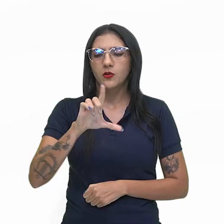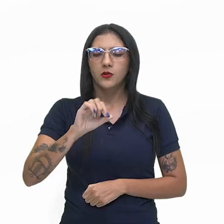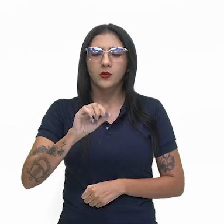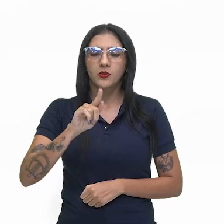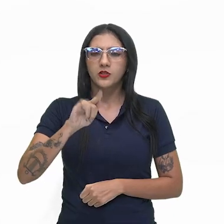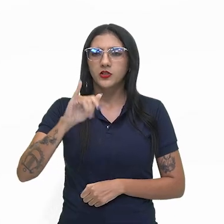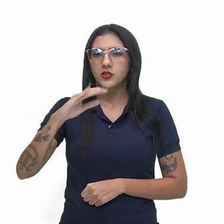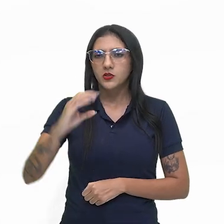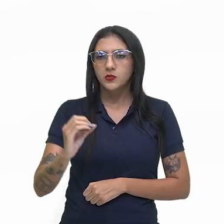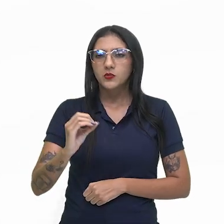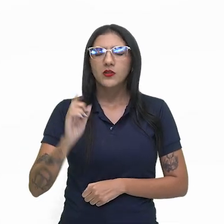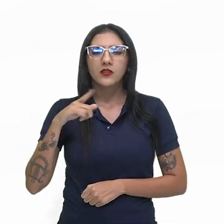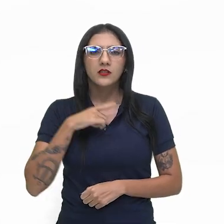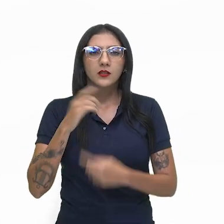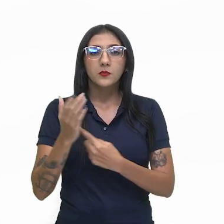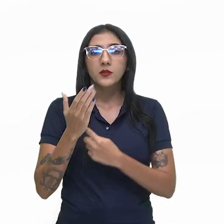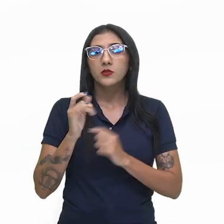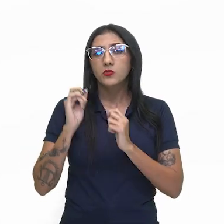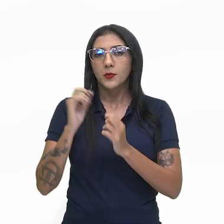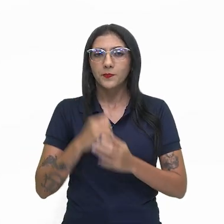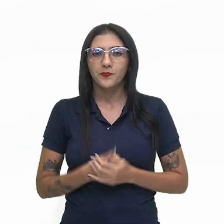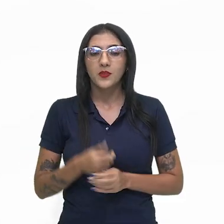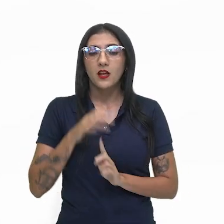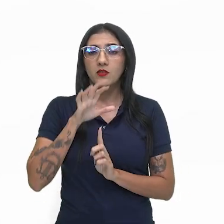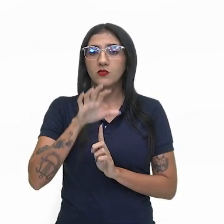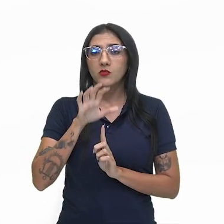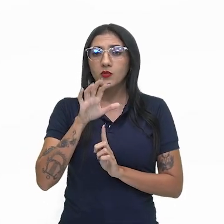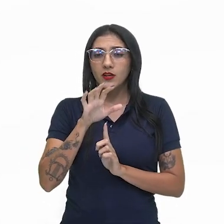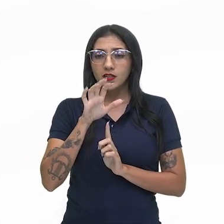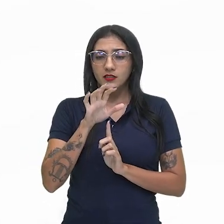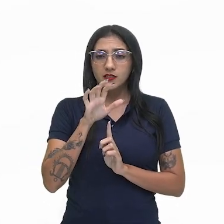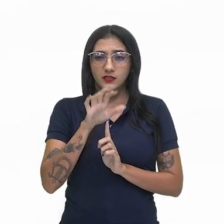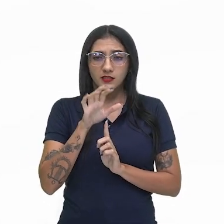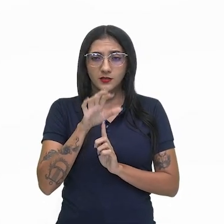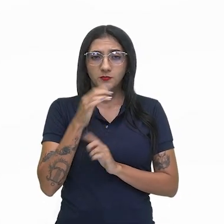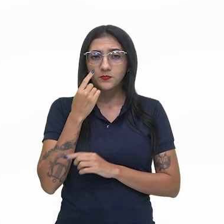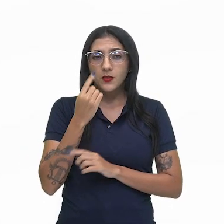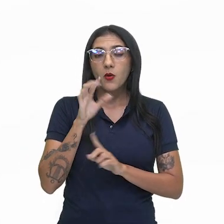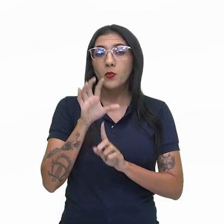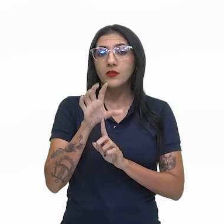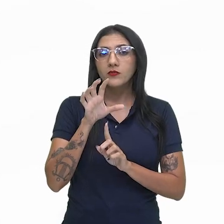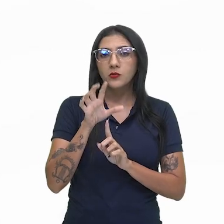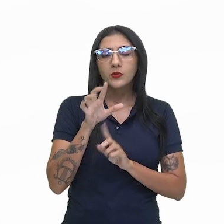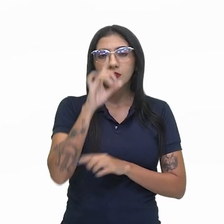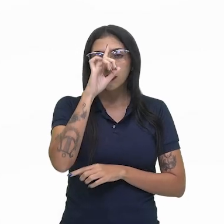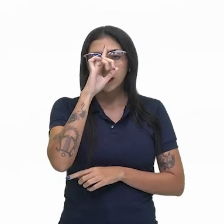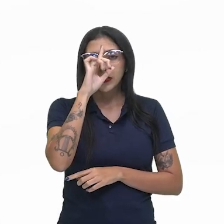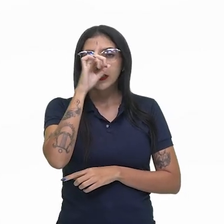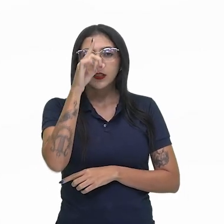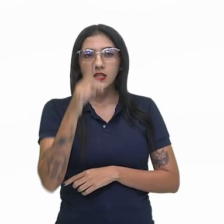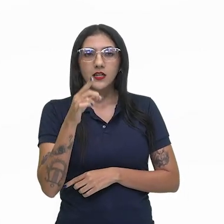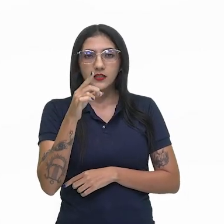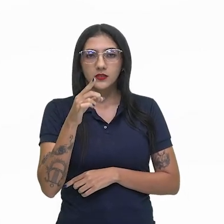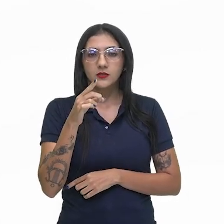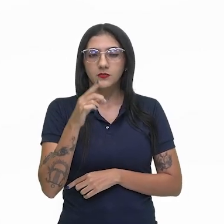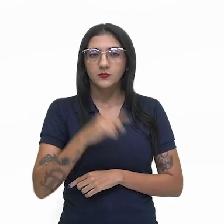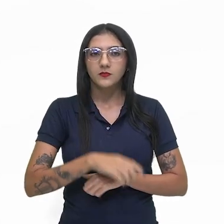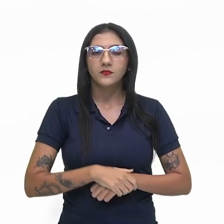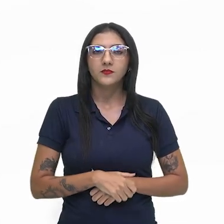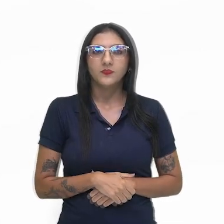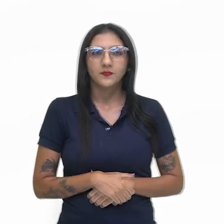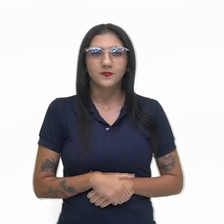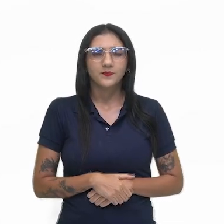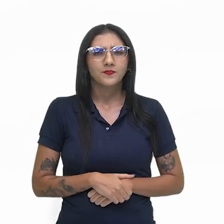que se baseia na influência das ideias. O outro poder é o